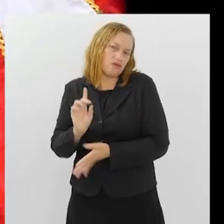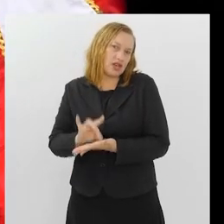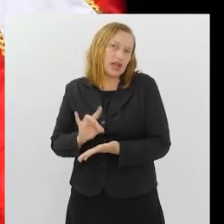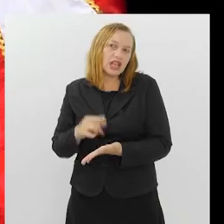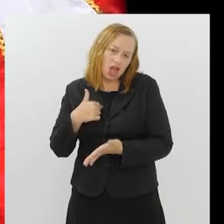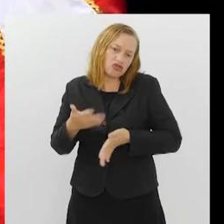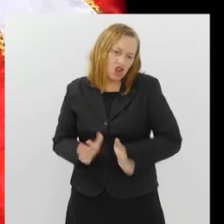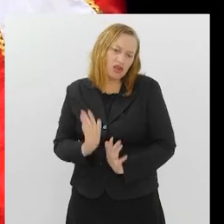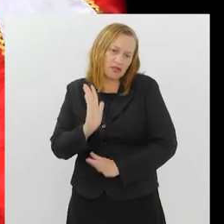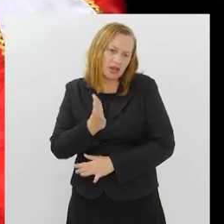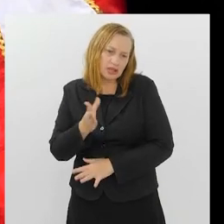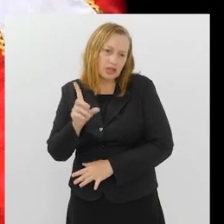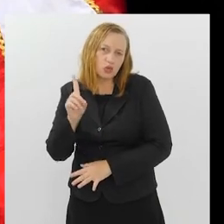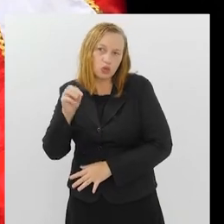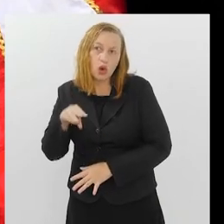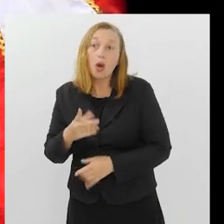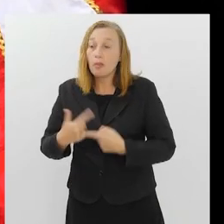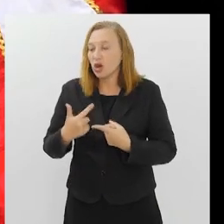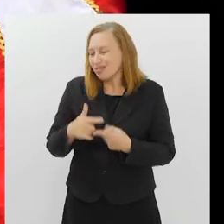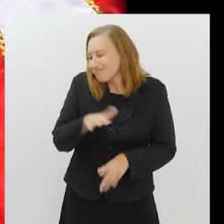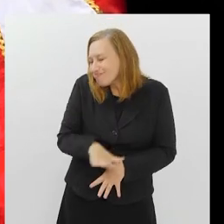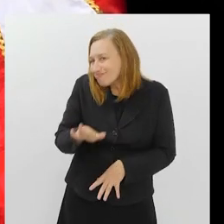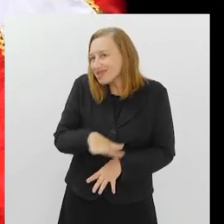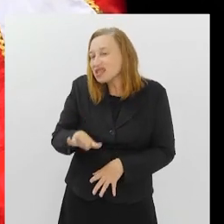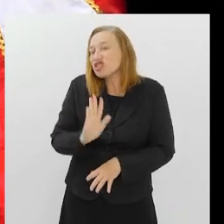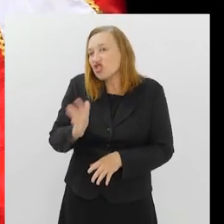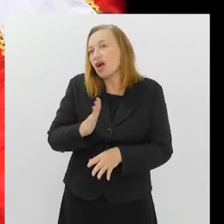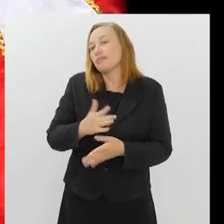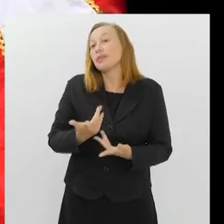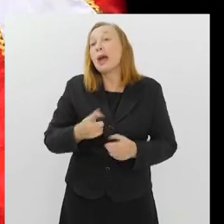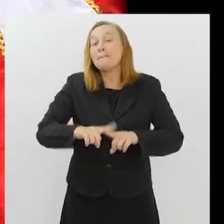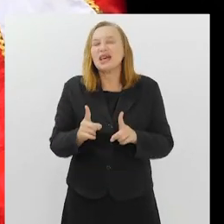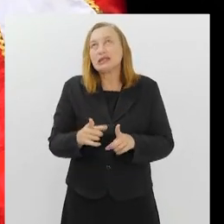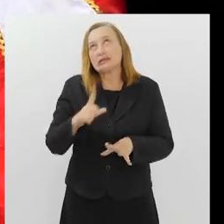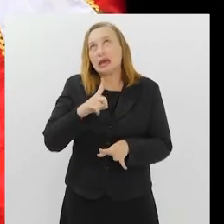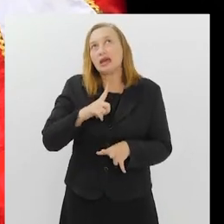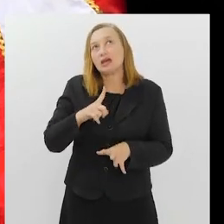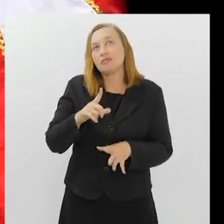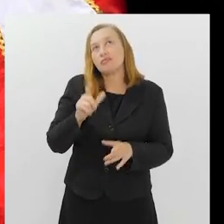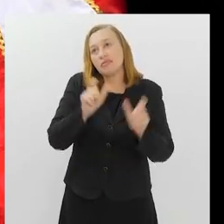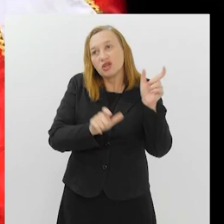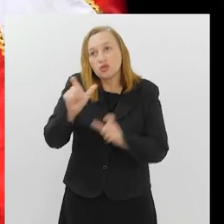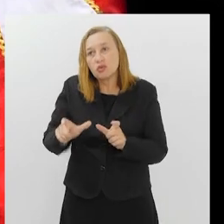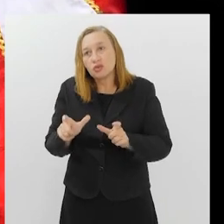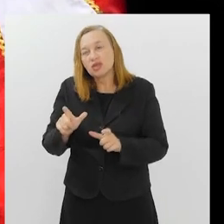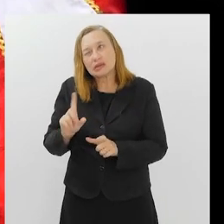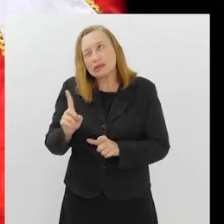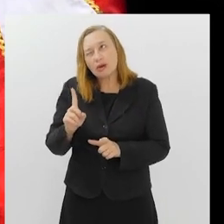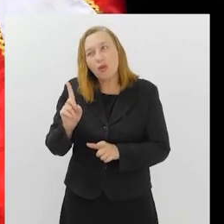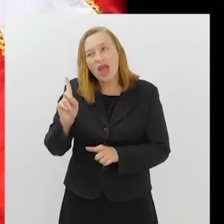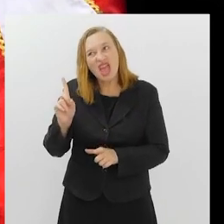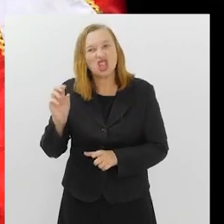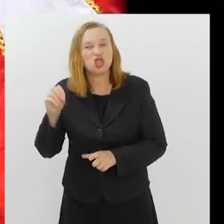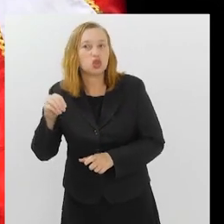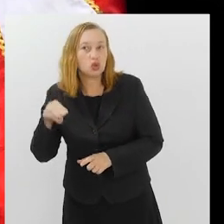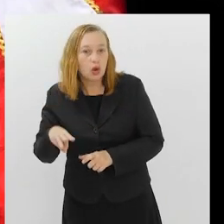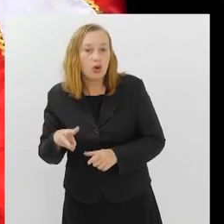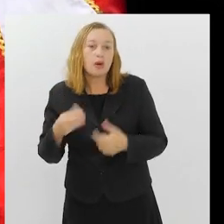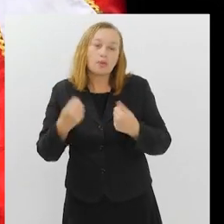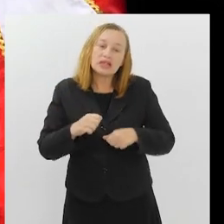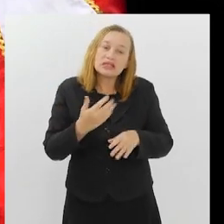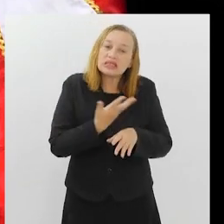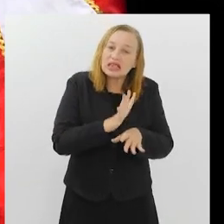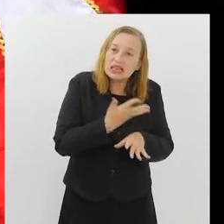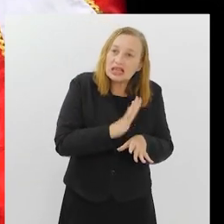mesmo. Eu já nasci com esse dom, até porque desde pequenininha, né? Mas tem gente que nem sempre é o dom. Se procurar, correr atrás, desde